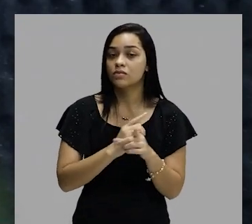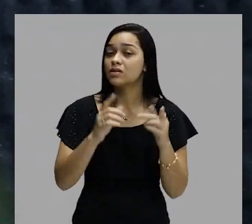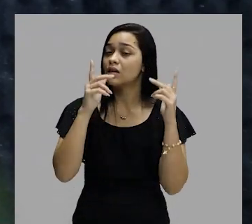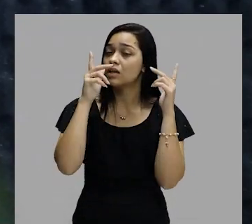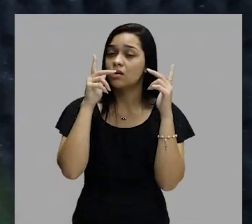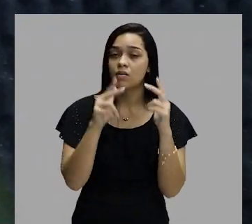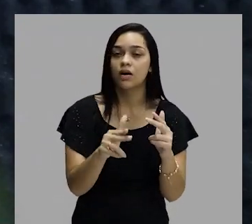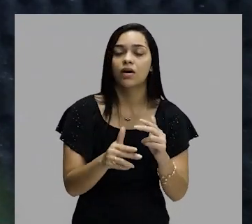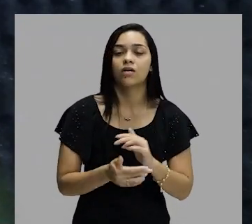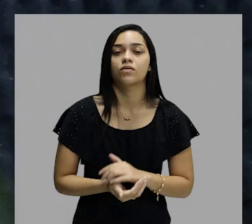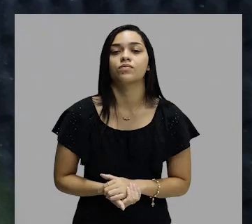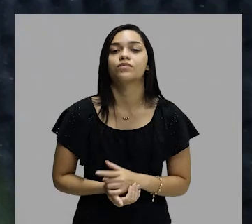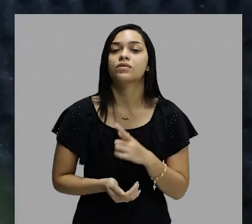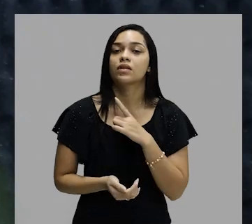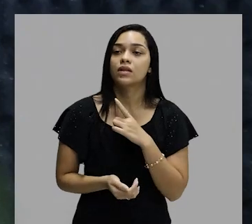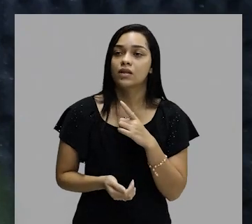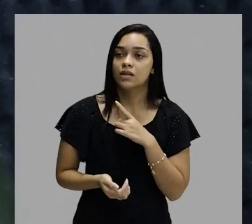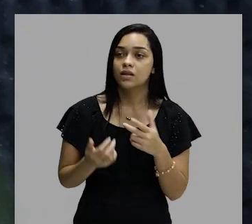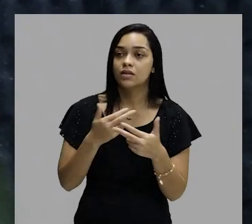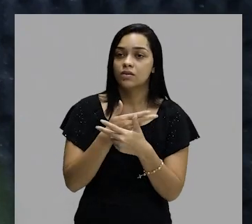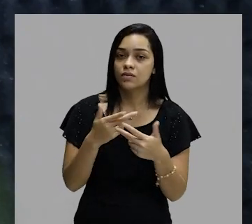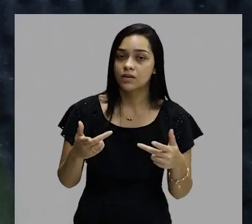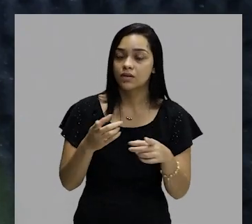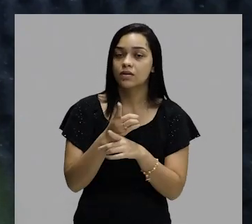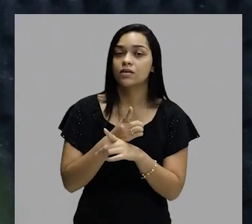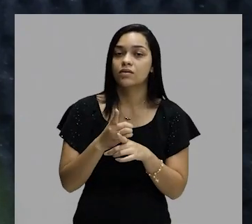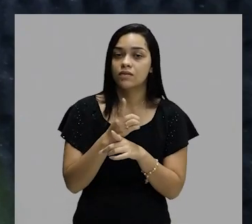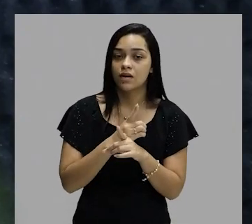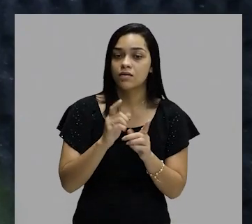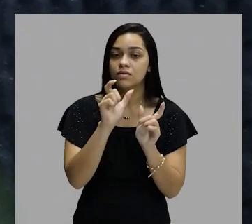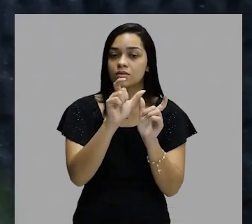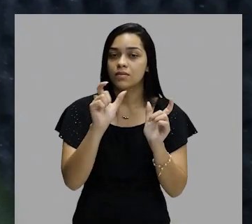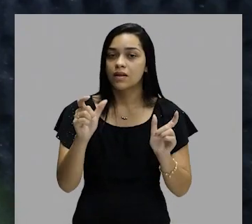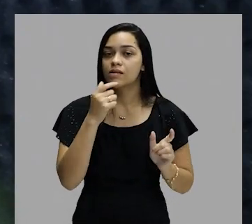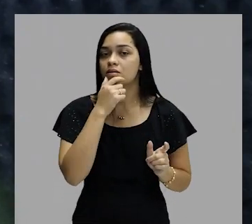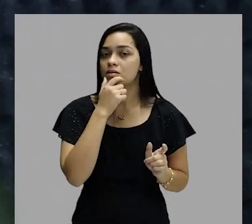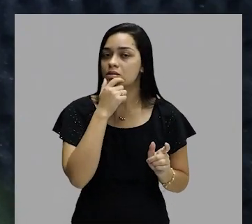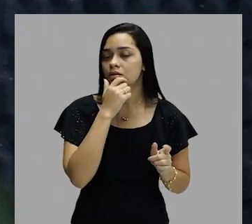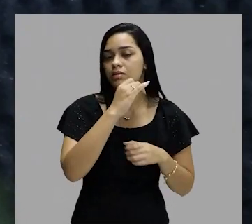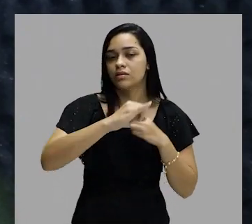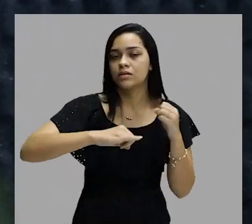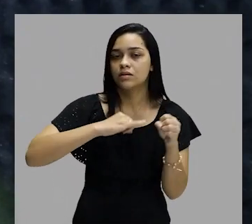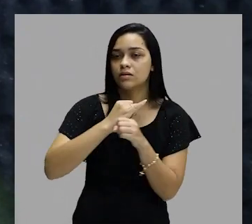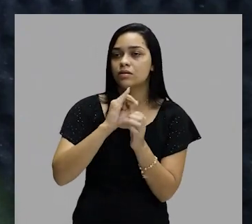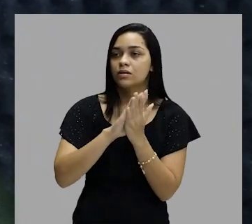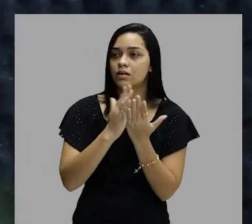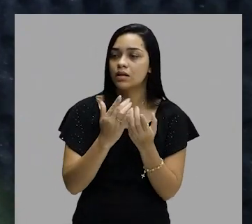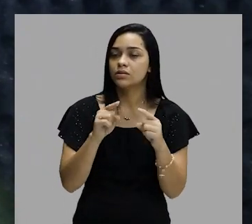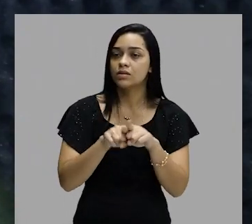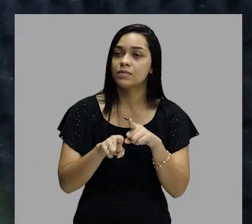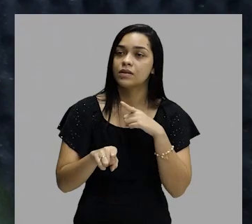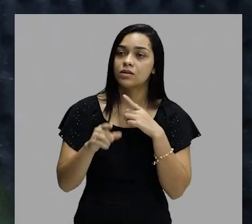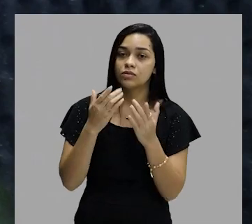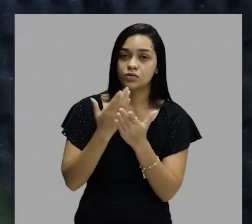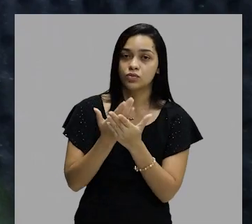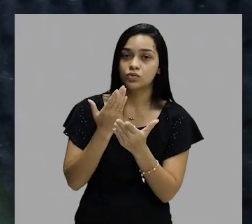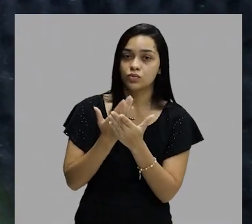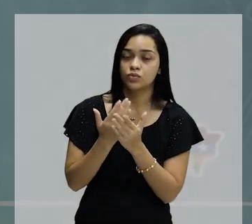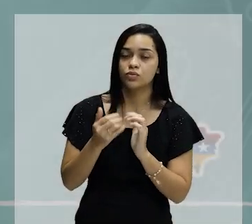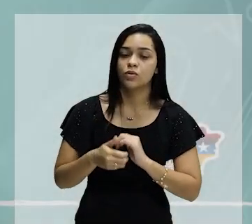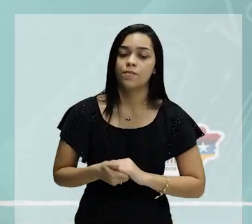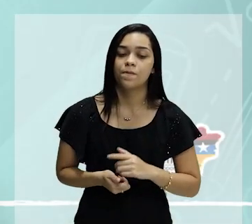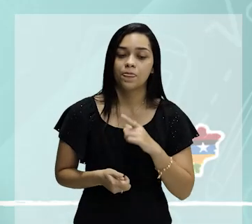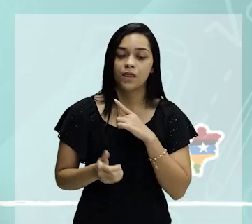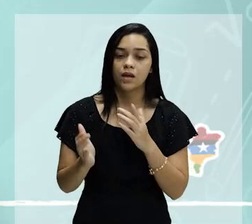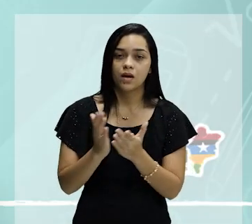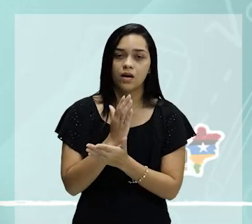mesma coisa. Pegue listas de falsos cognatos pelos livros, pela internet, e faça o estudo disso. Aqui tem